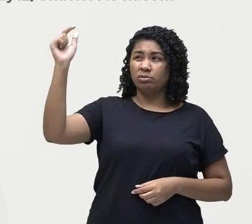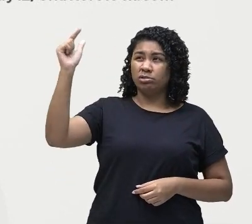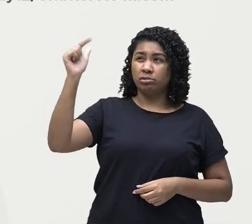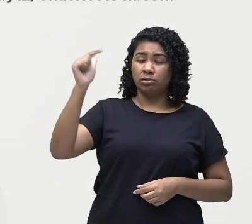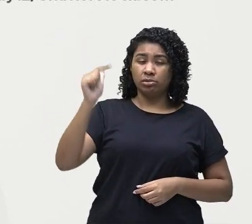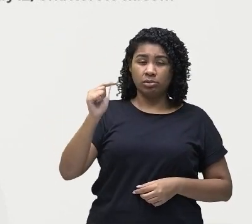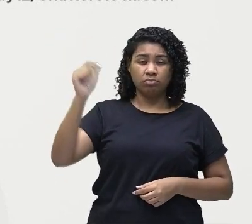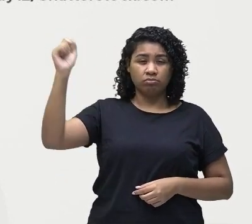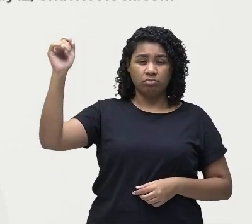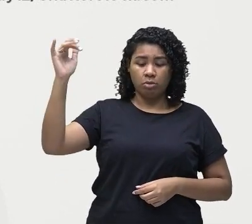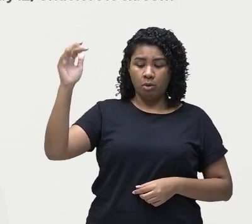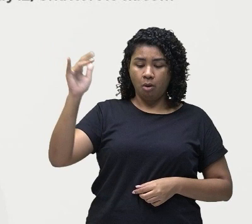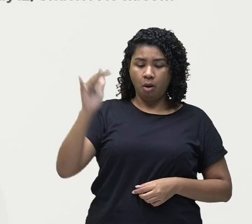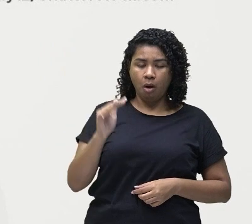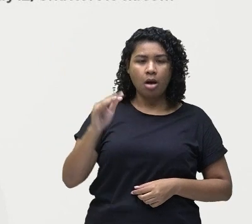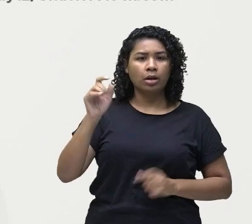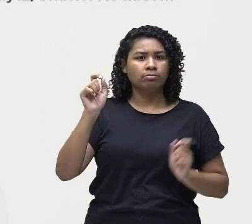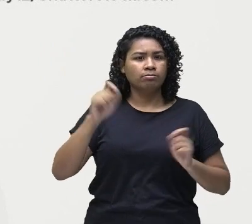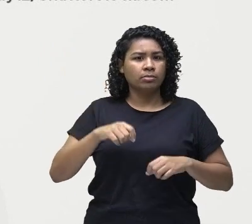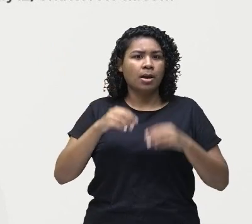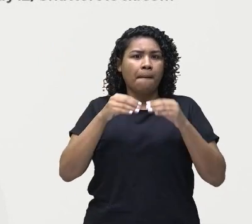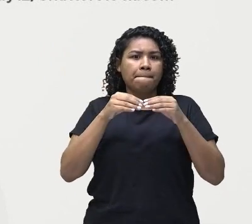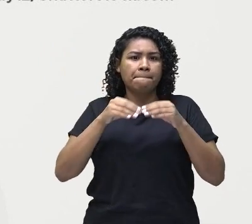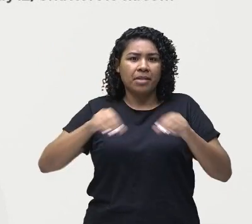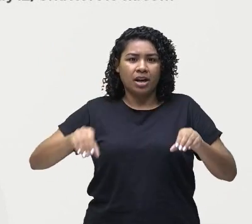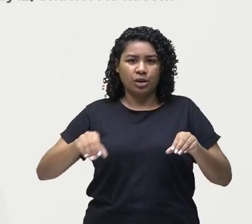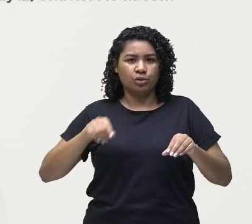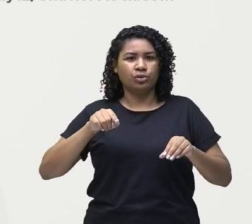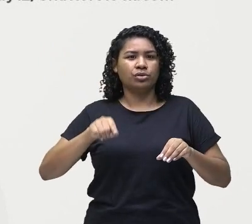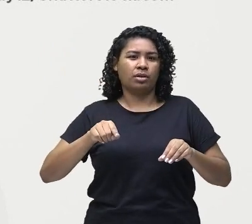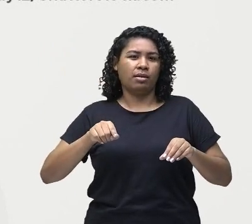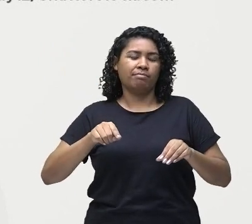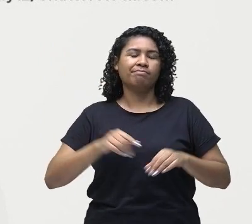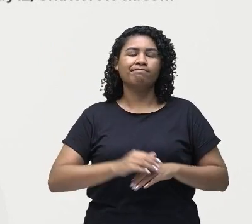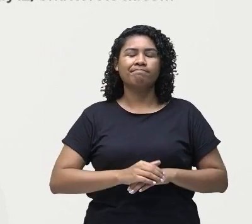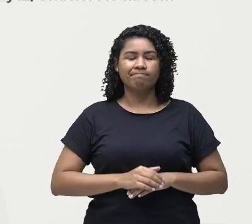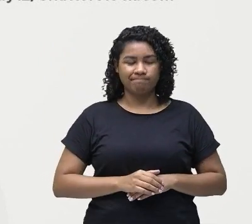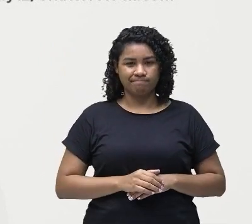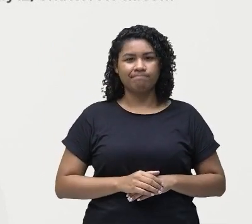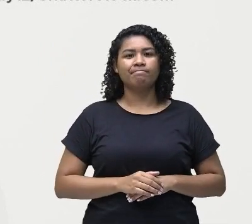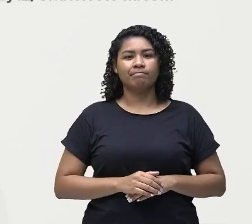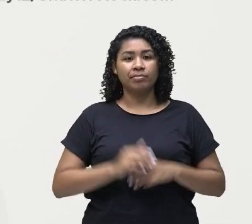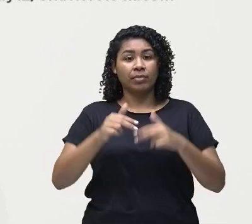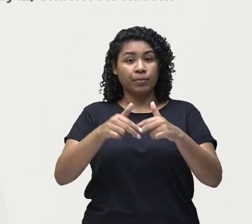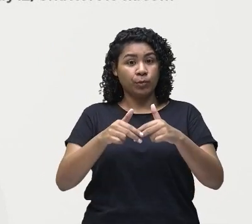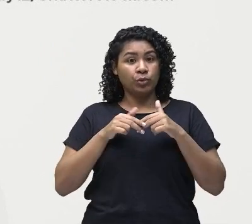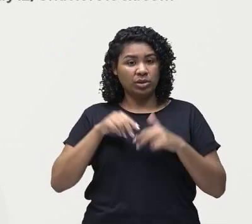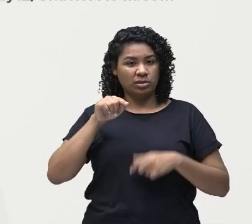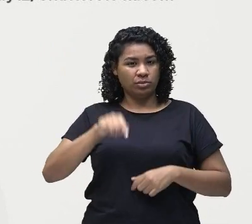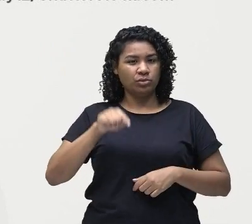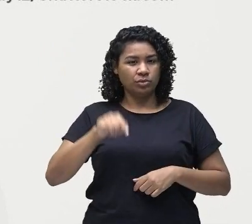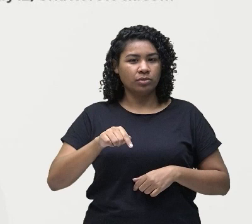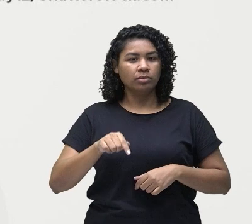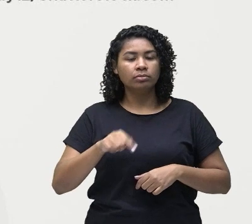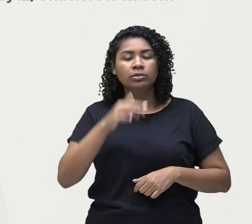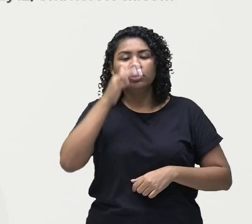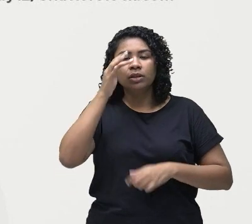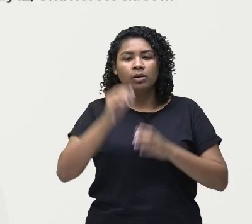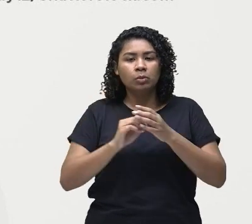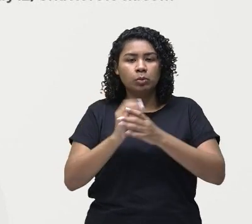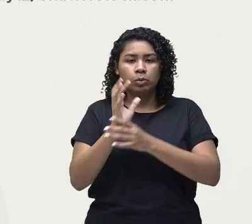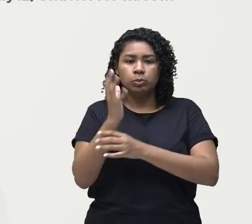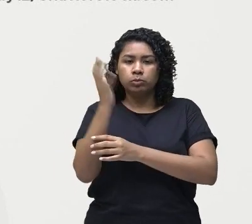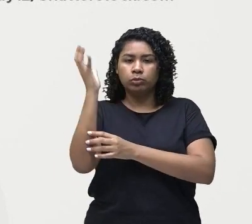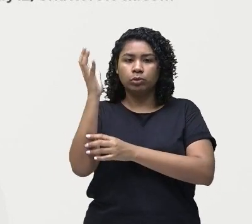pode comprometer o processo de fotossíntese, impactando o sistema